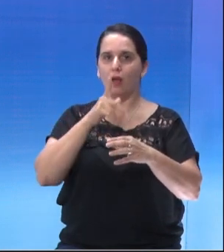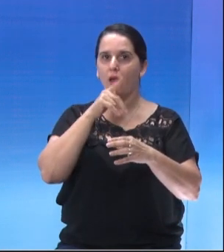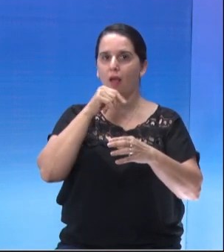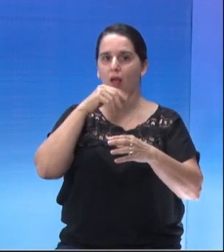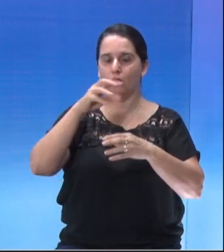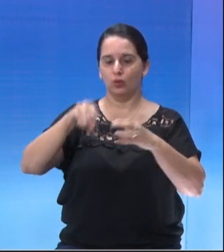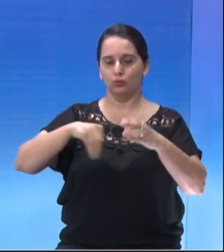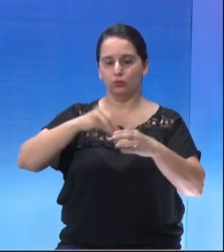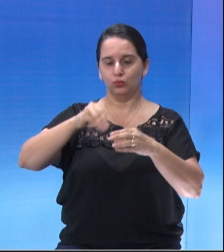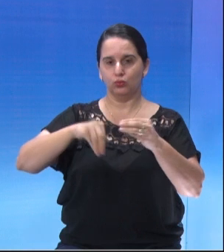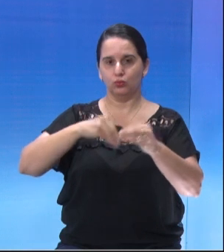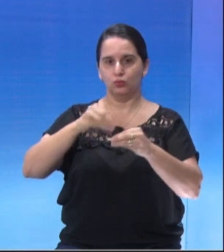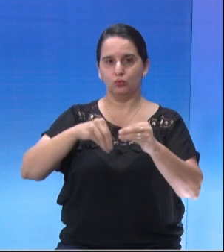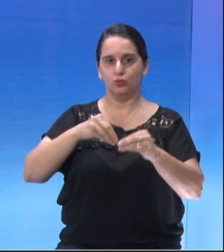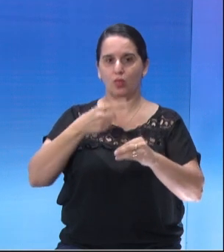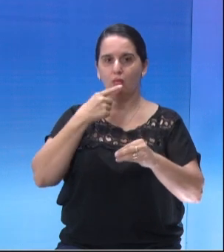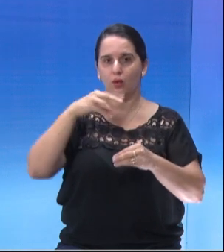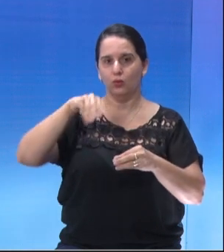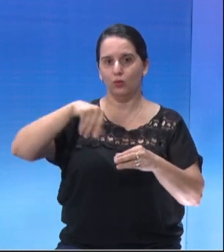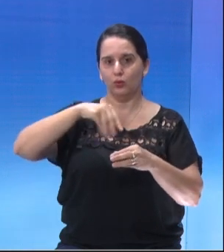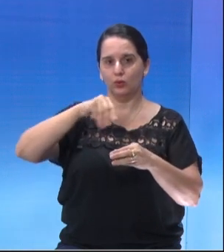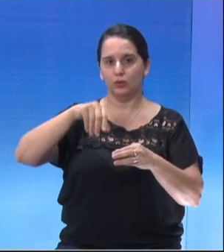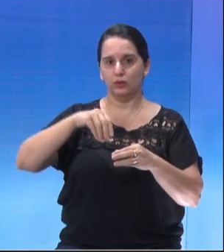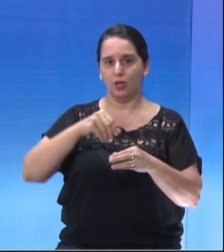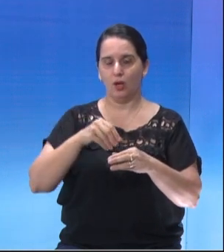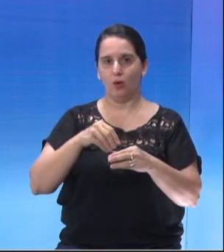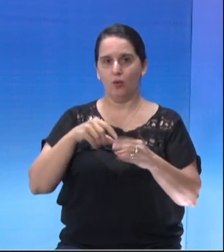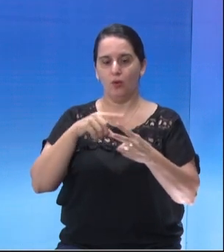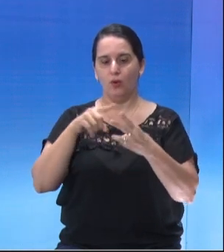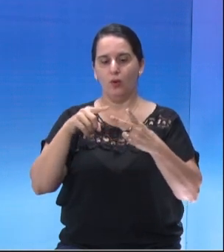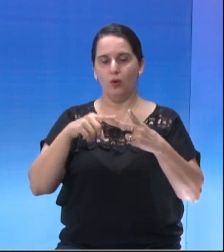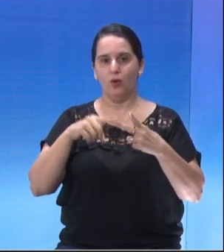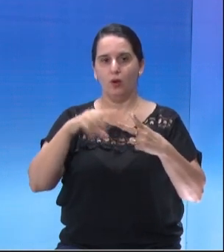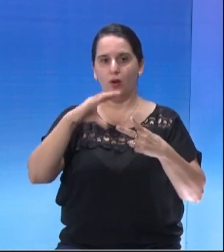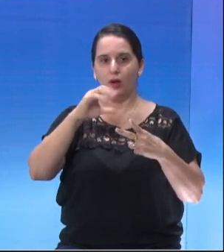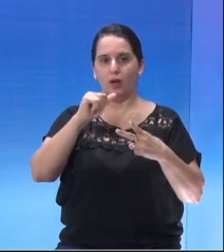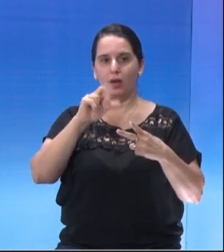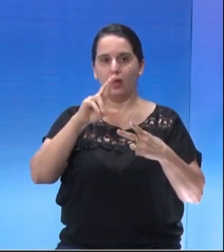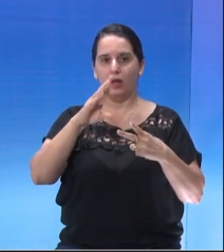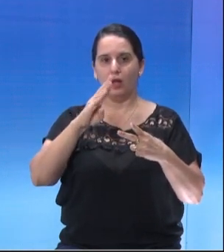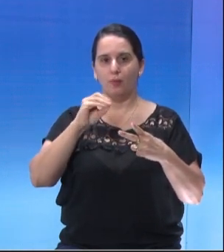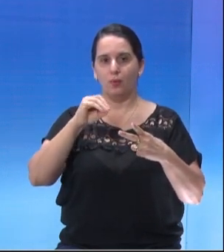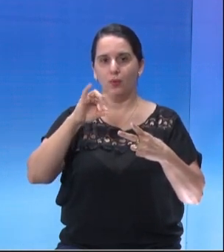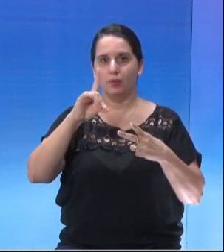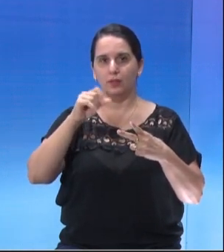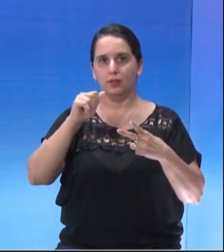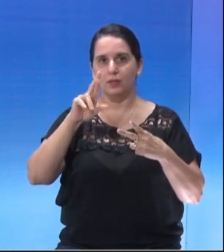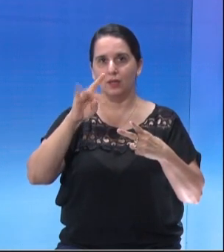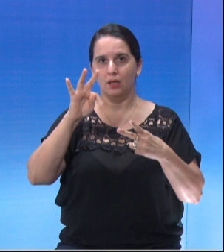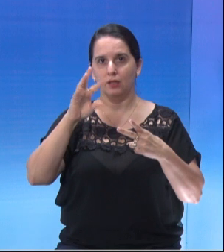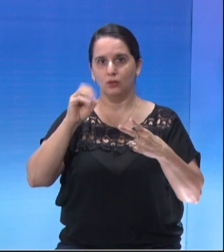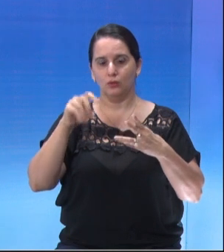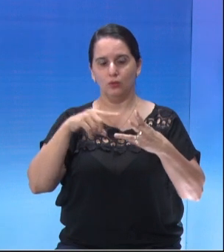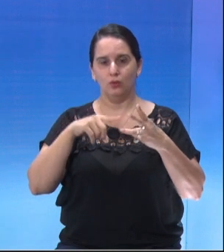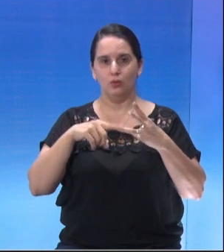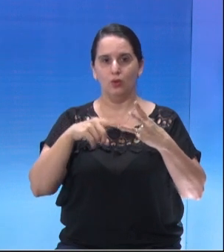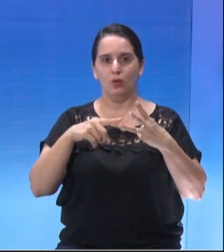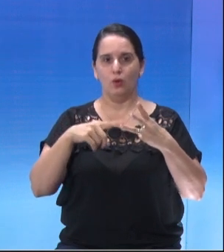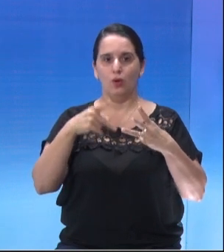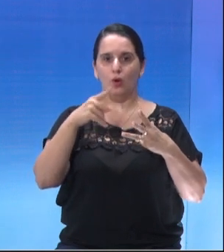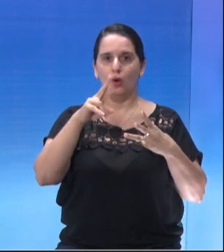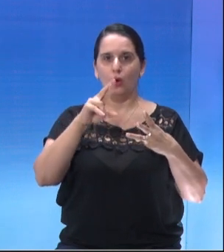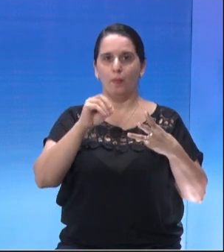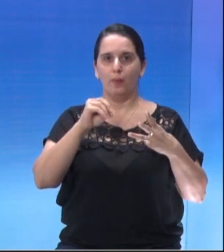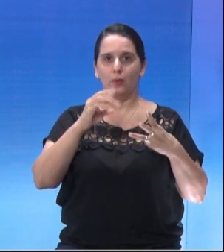água, que são o cloreto de sódio, carboidratos, proteínas e sais minerais. E por fim